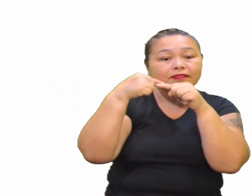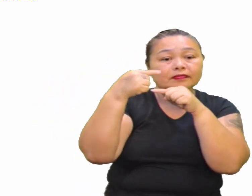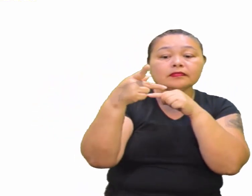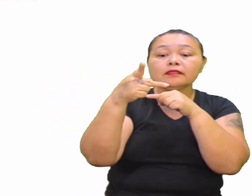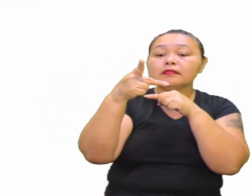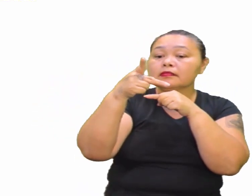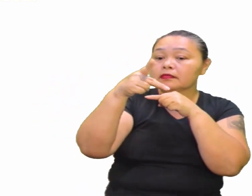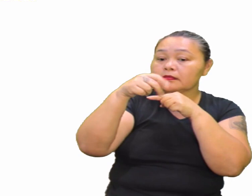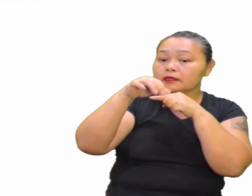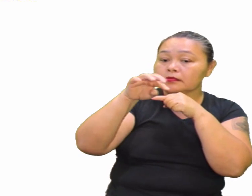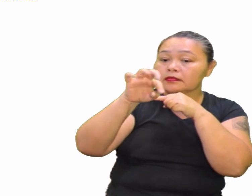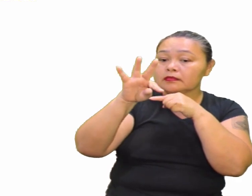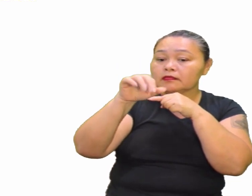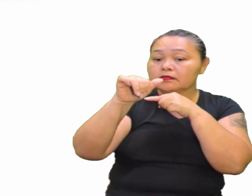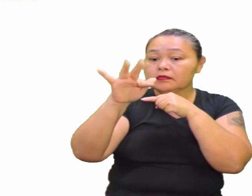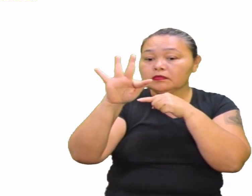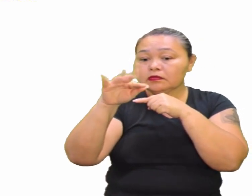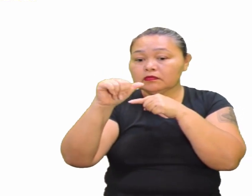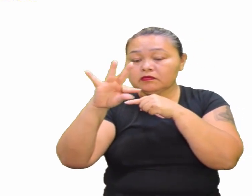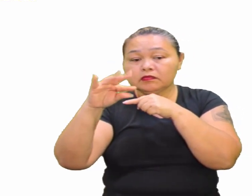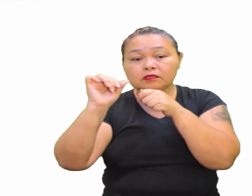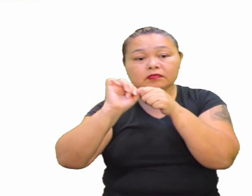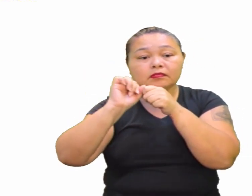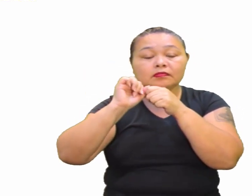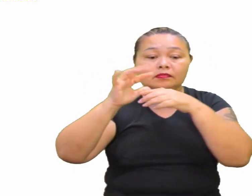Pteridófitas. E quem representa os pteridófitas?